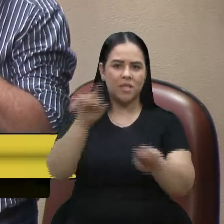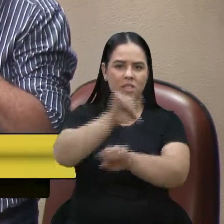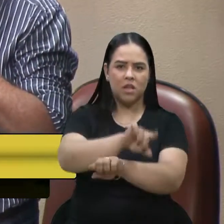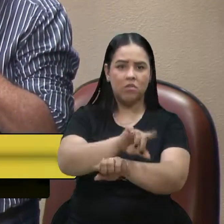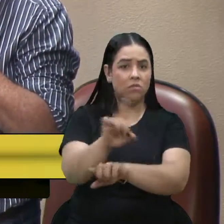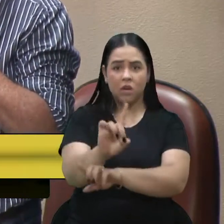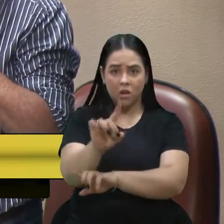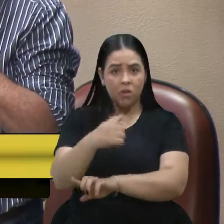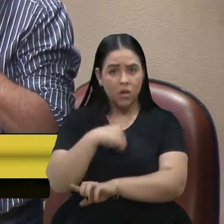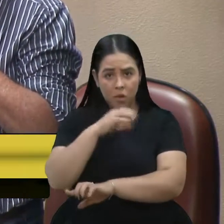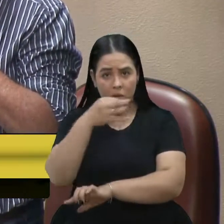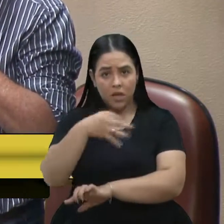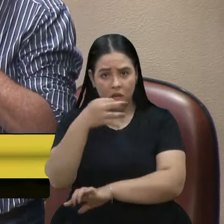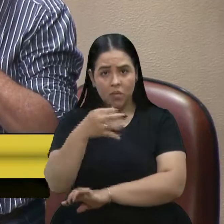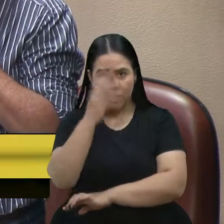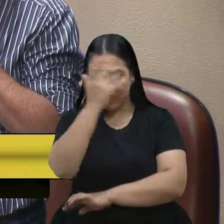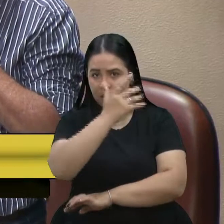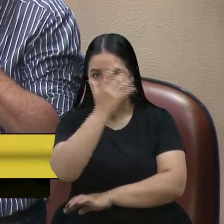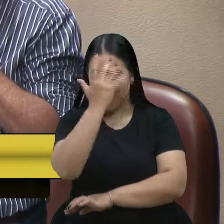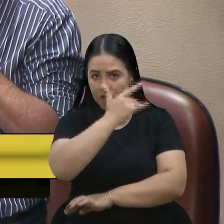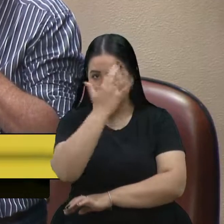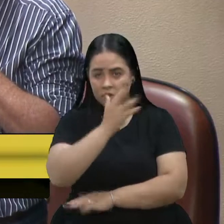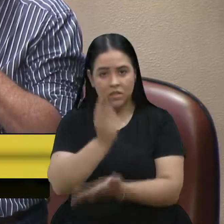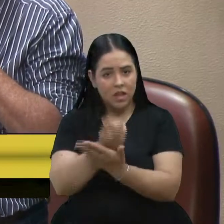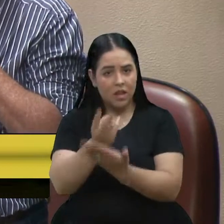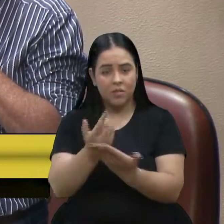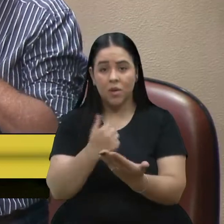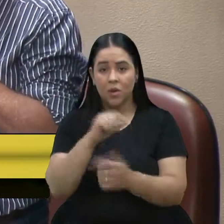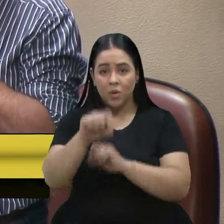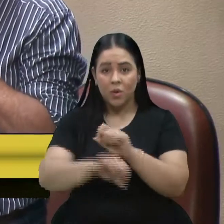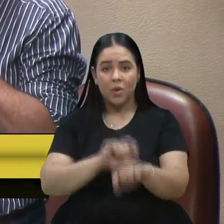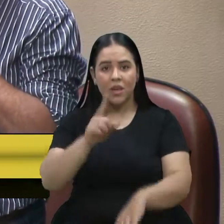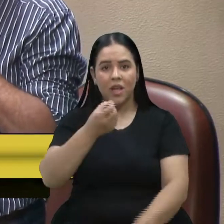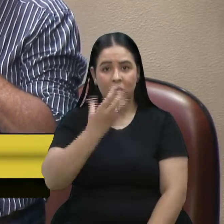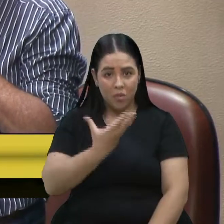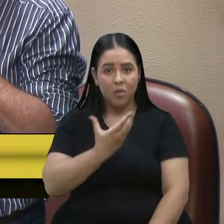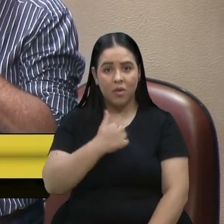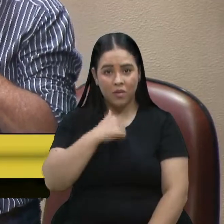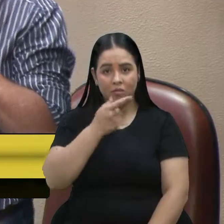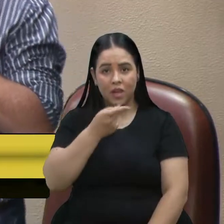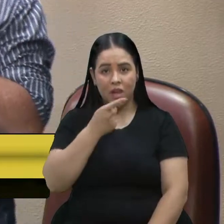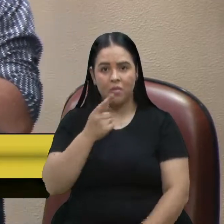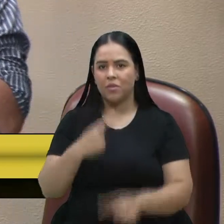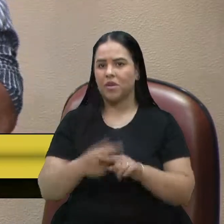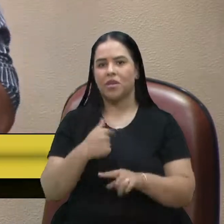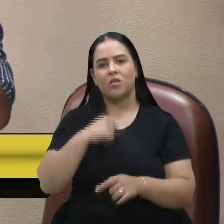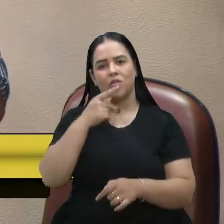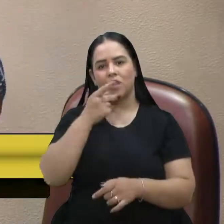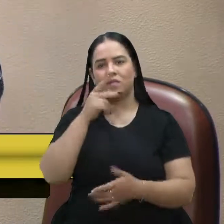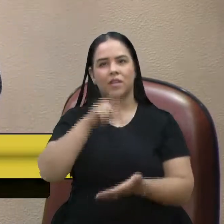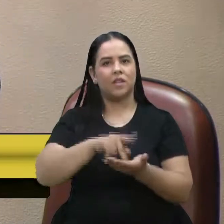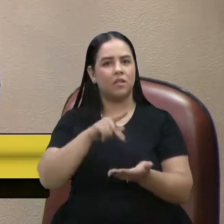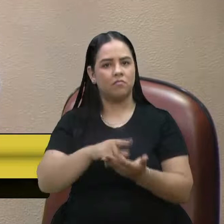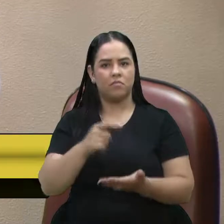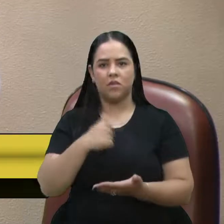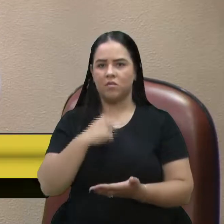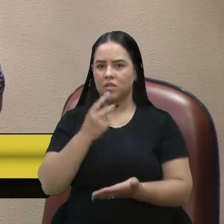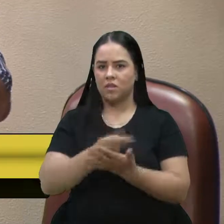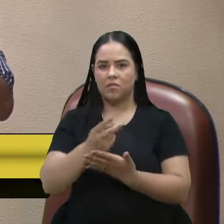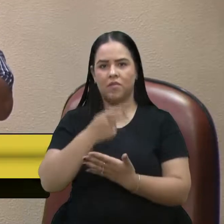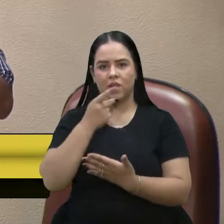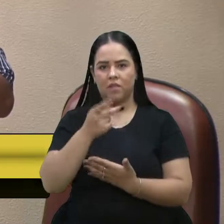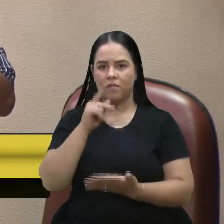Tudo aquilo que for bom, eu vou elogiar. Porque eu sou franco. Eu sou franco.